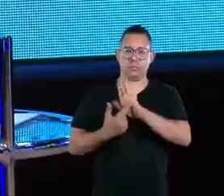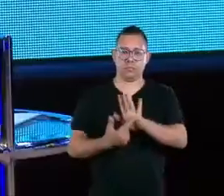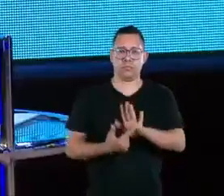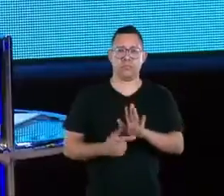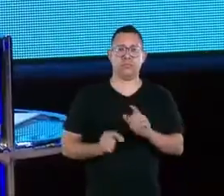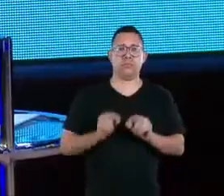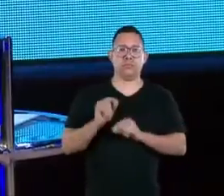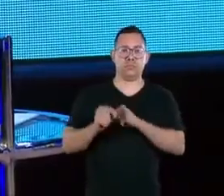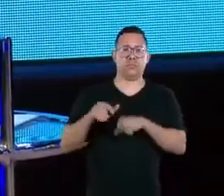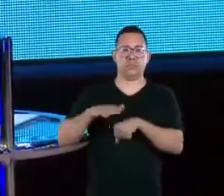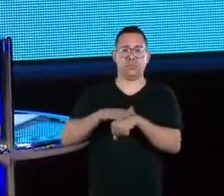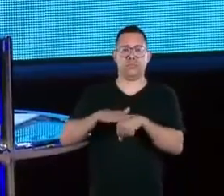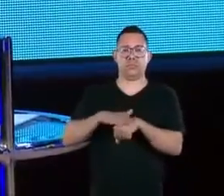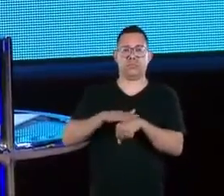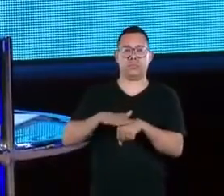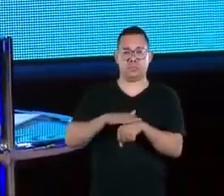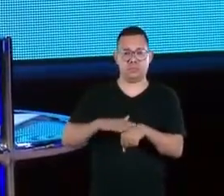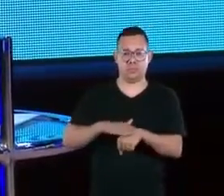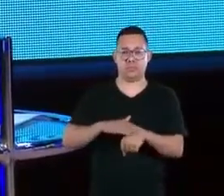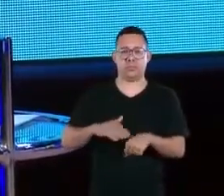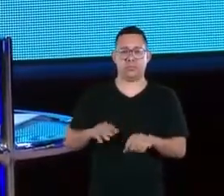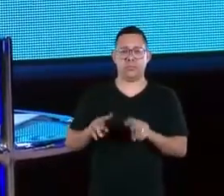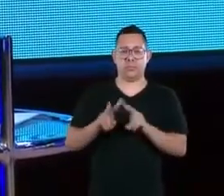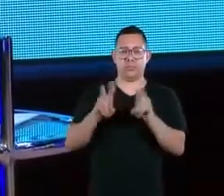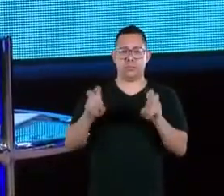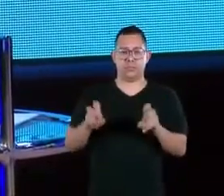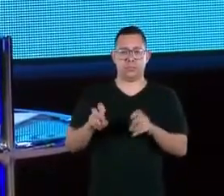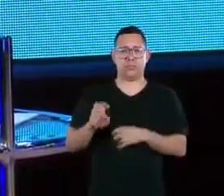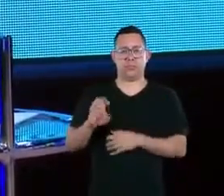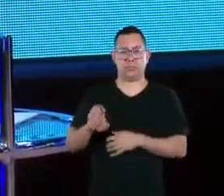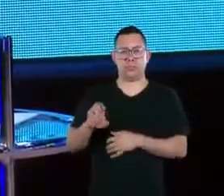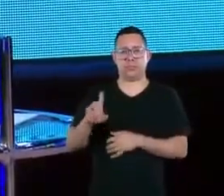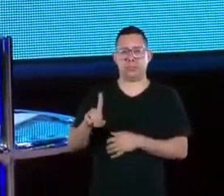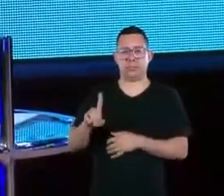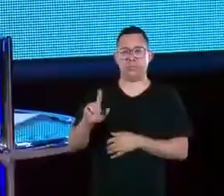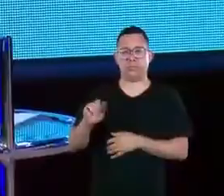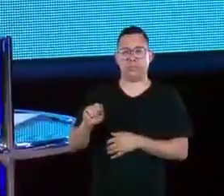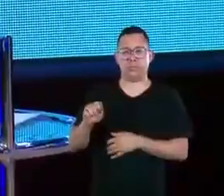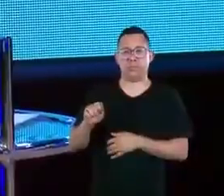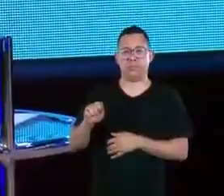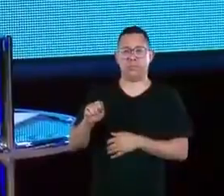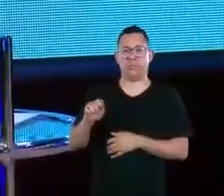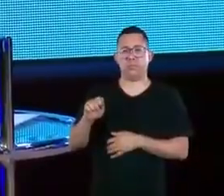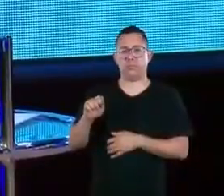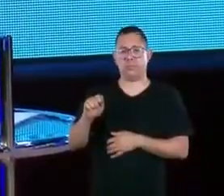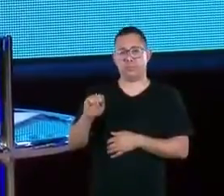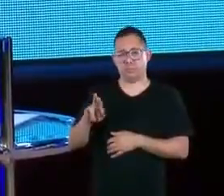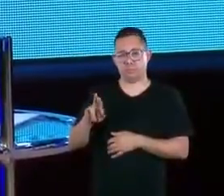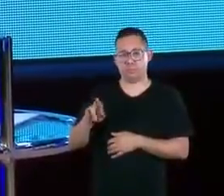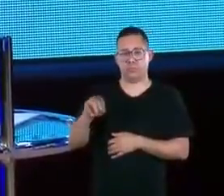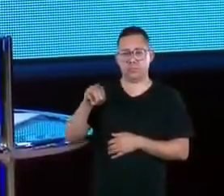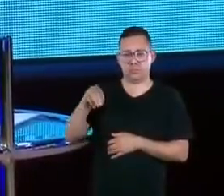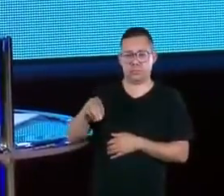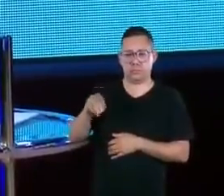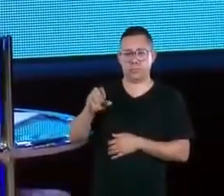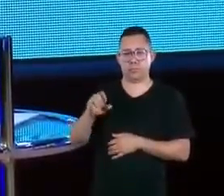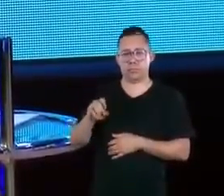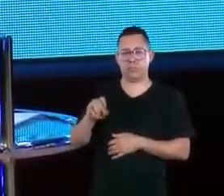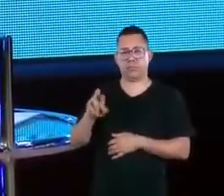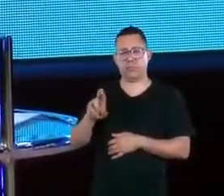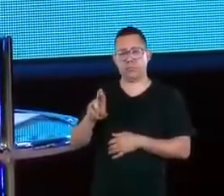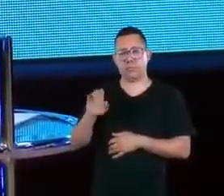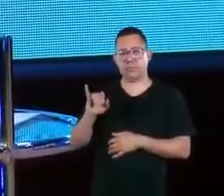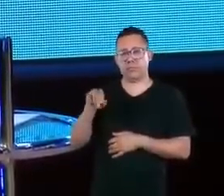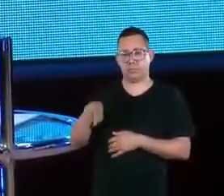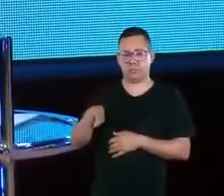gente conversar sobre o Edgar Morin, né? Então, queria, antes de mais nada,